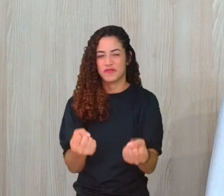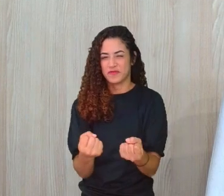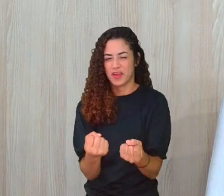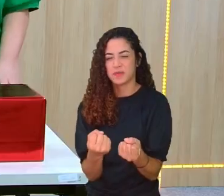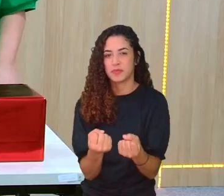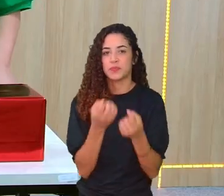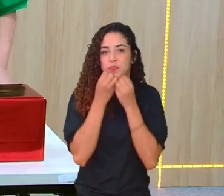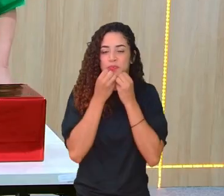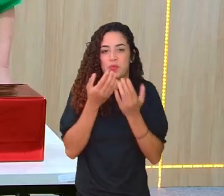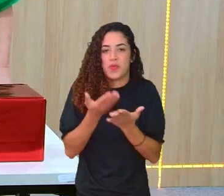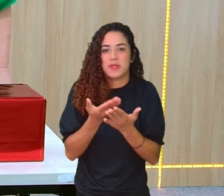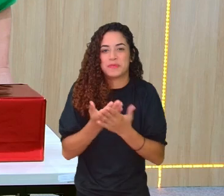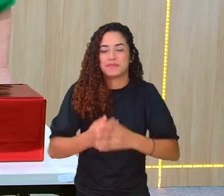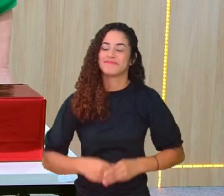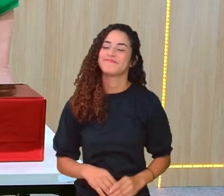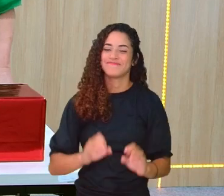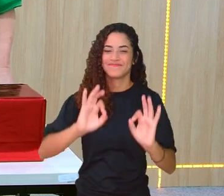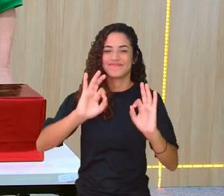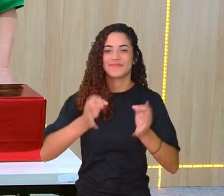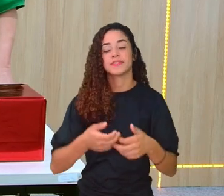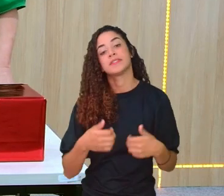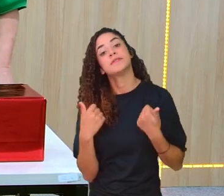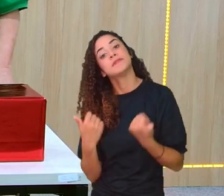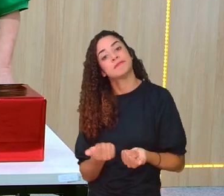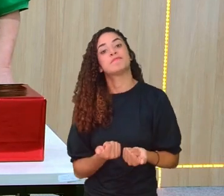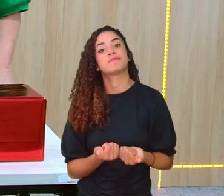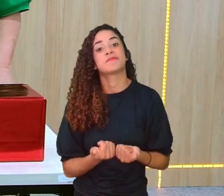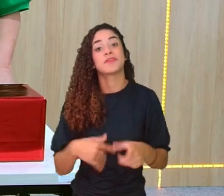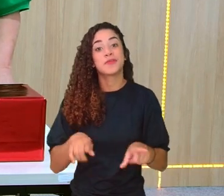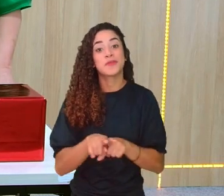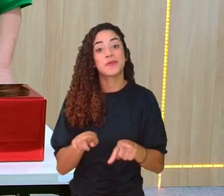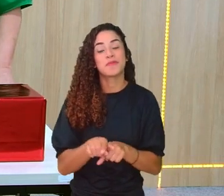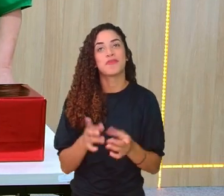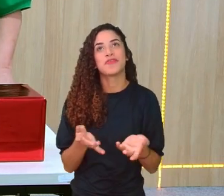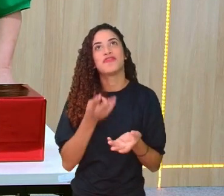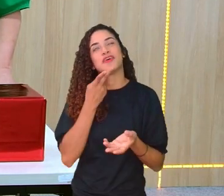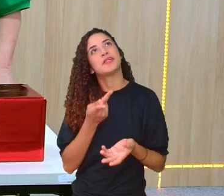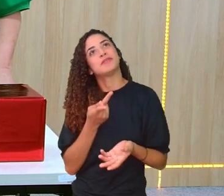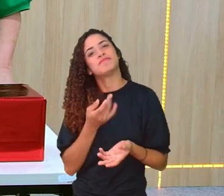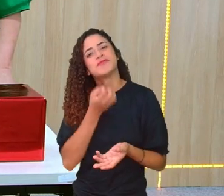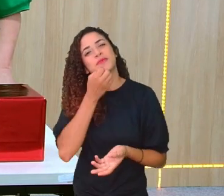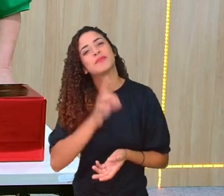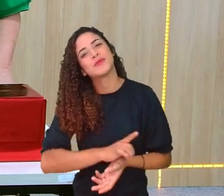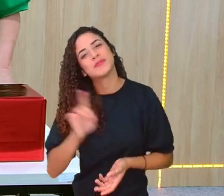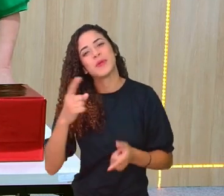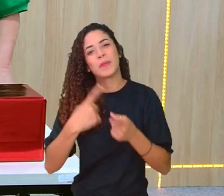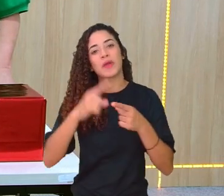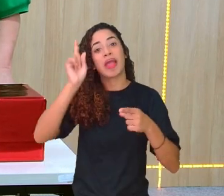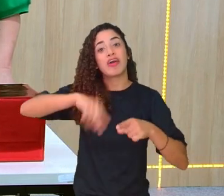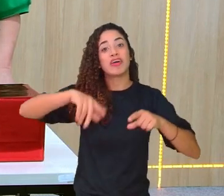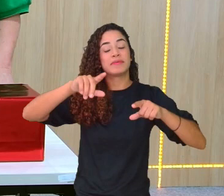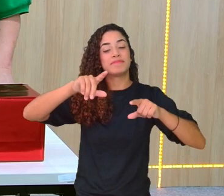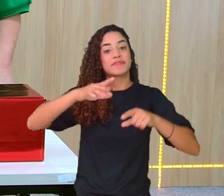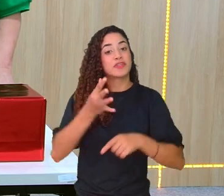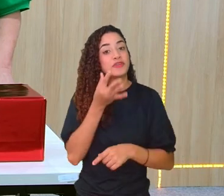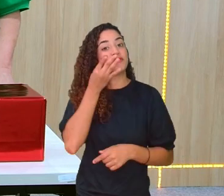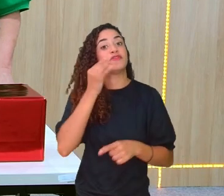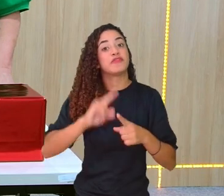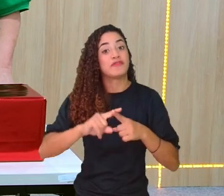boa aula. Tá certo, gente. E eu também tenho que dar o bom dia porque é ao vivo, tá?